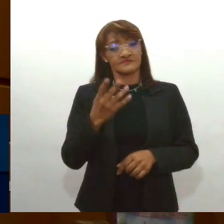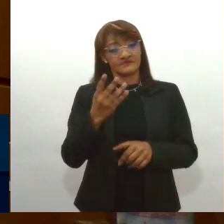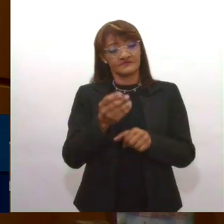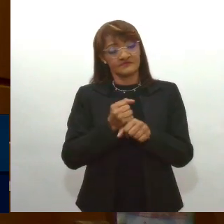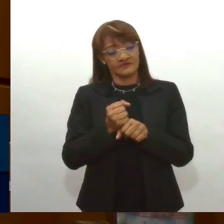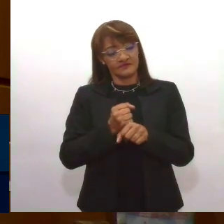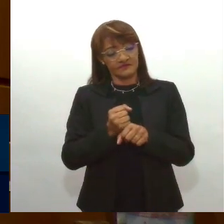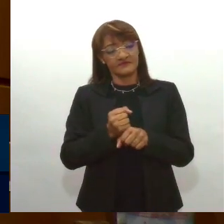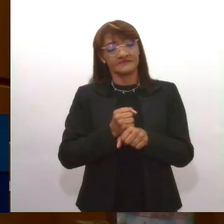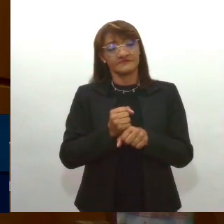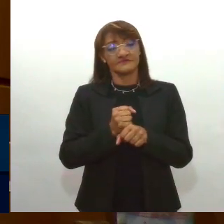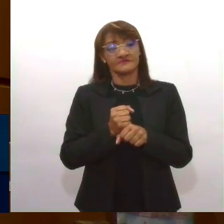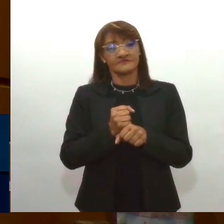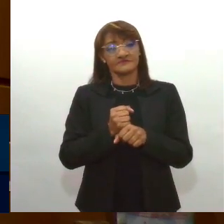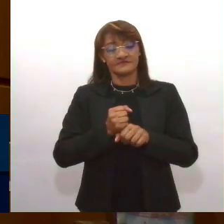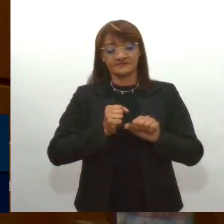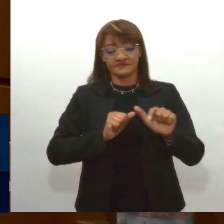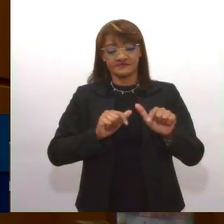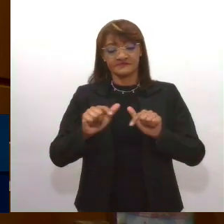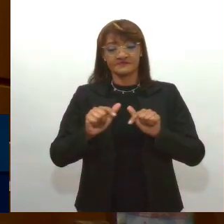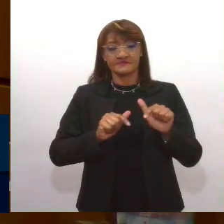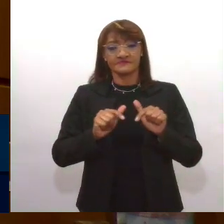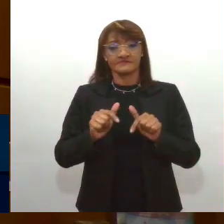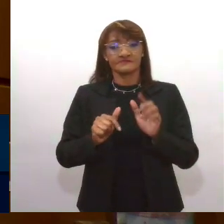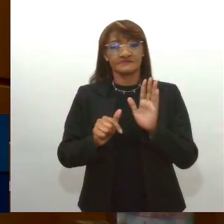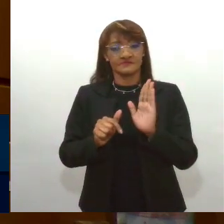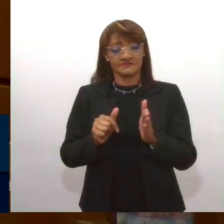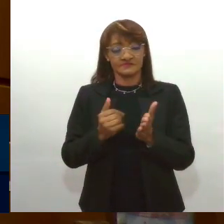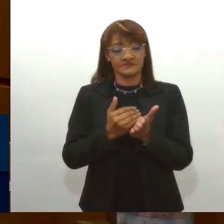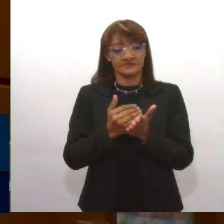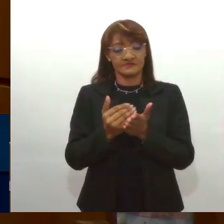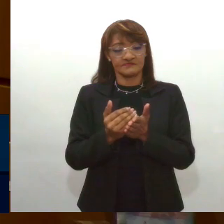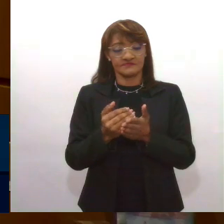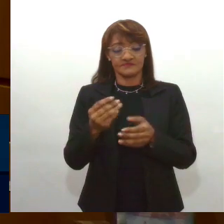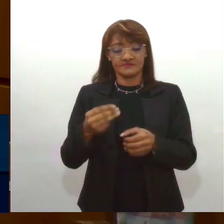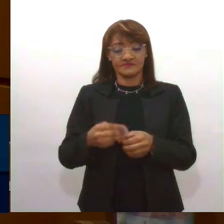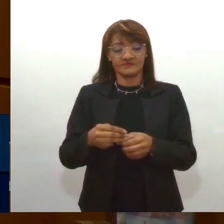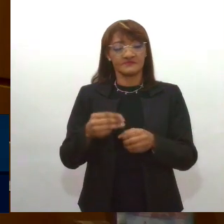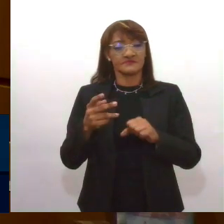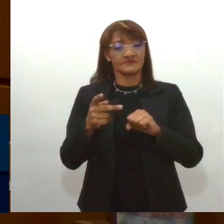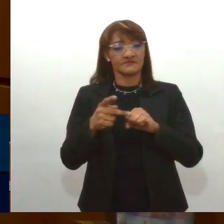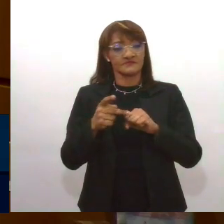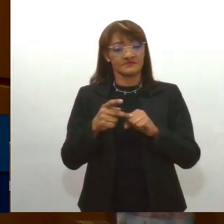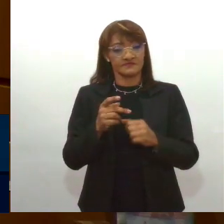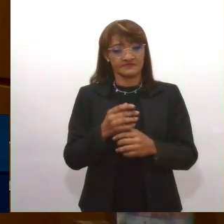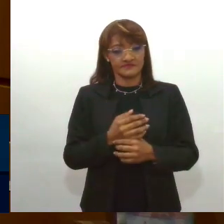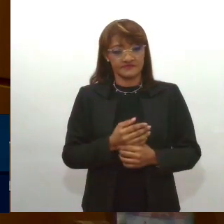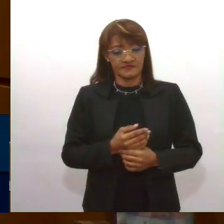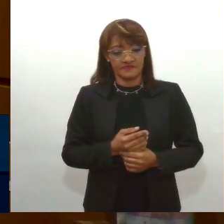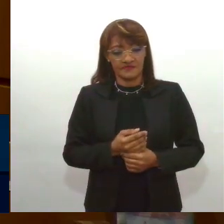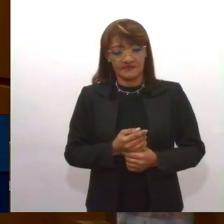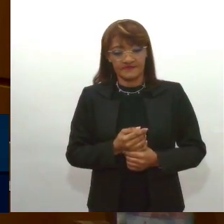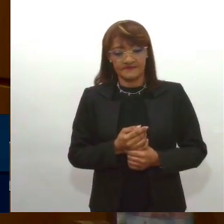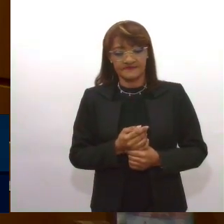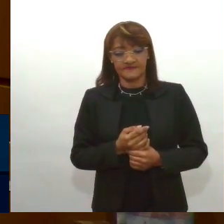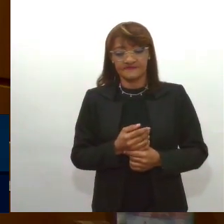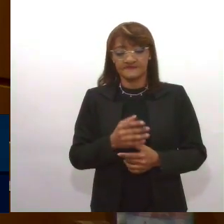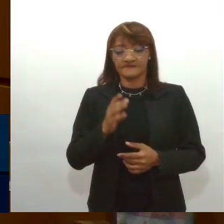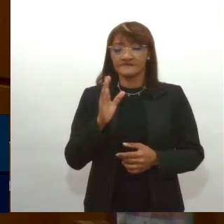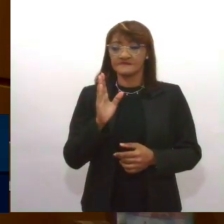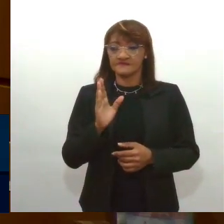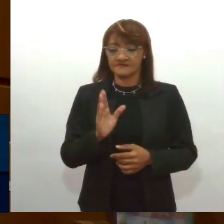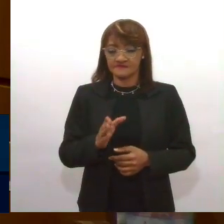desenvolvendo no município de Pedrinhas e e como eu disse foi reconhecida através das